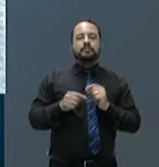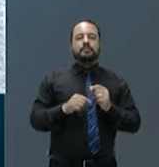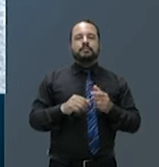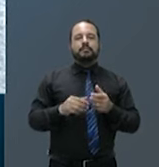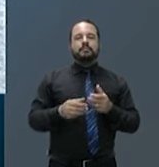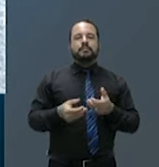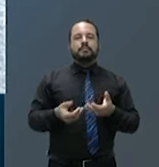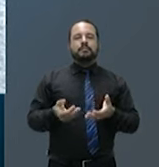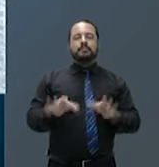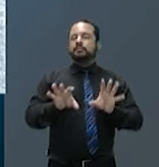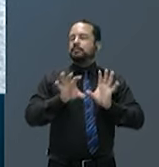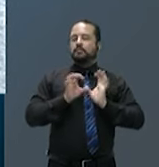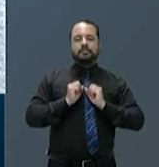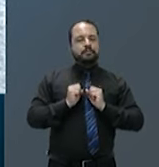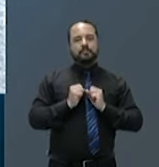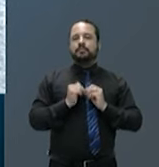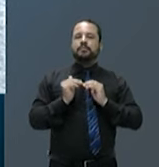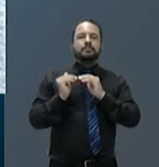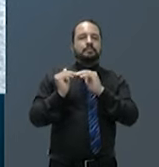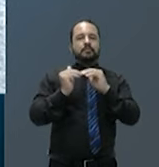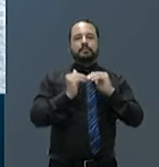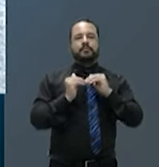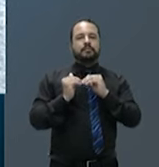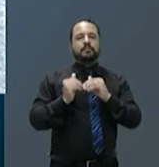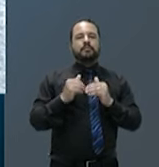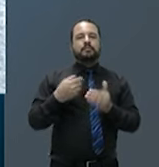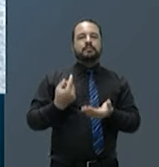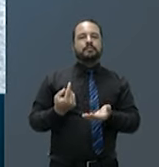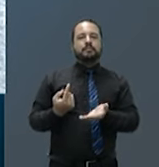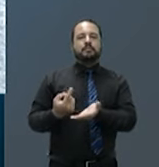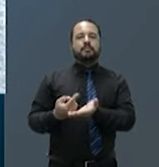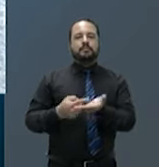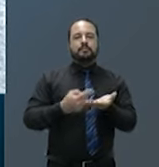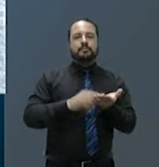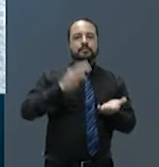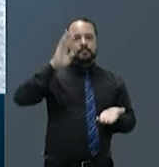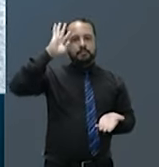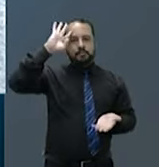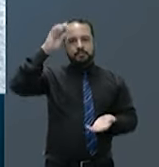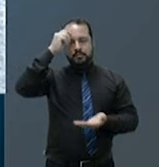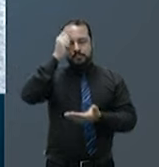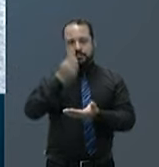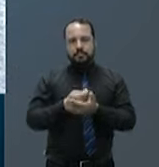à unanimidade por esta Corte, por acordo proferido de 22 de agosto de 2022,